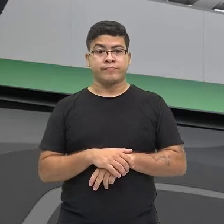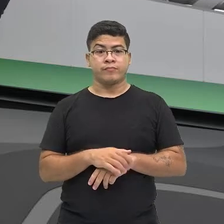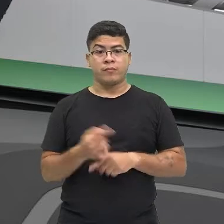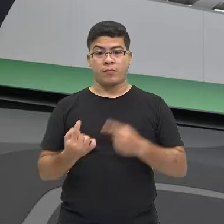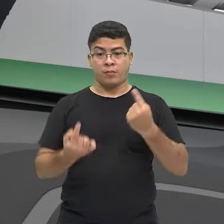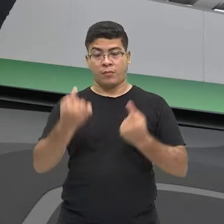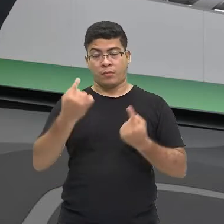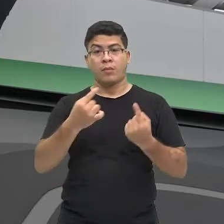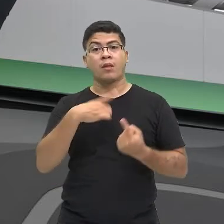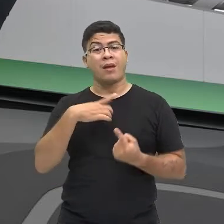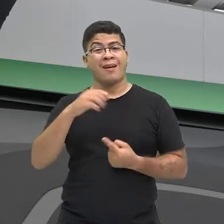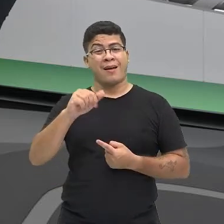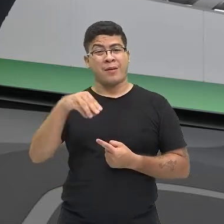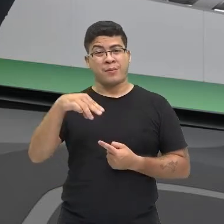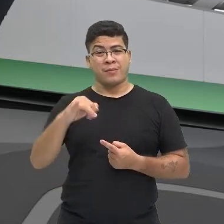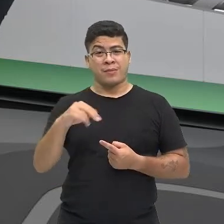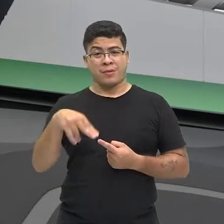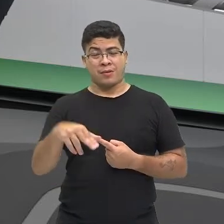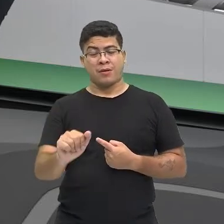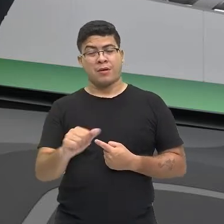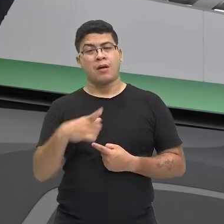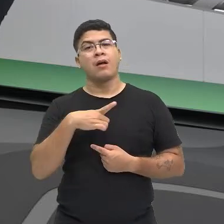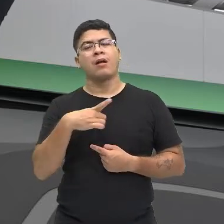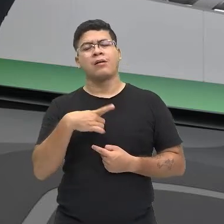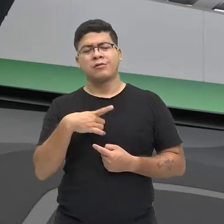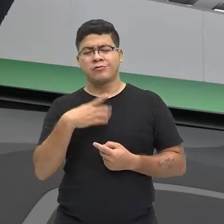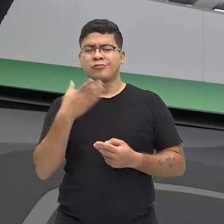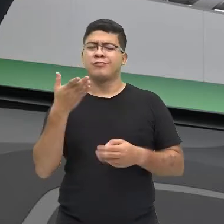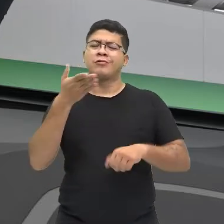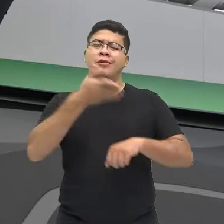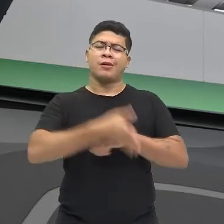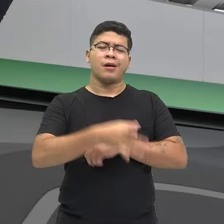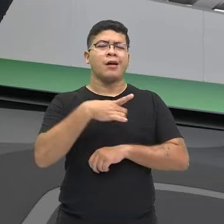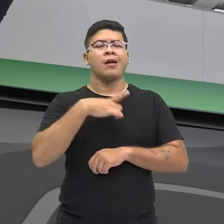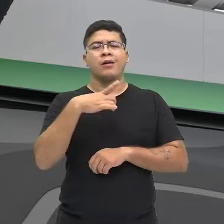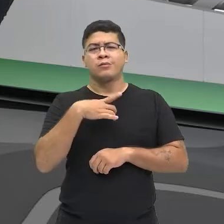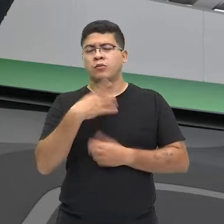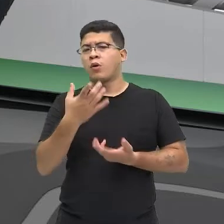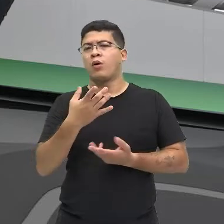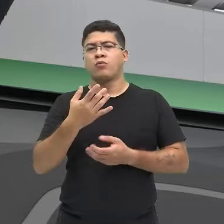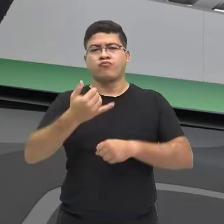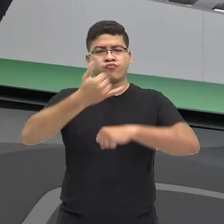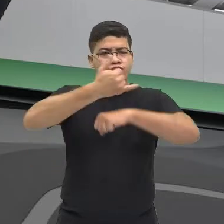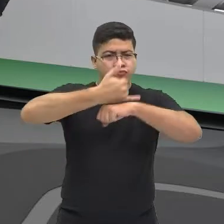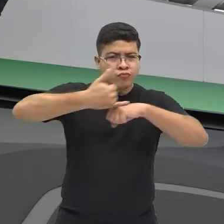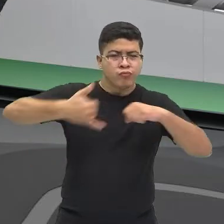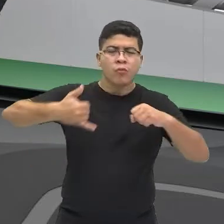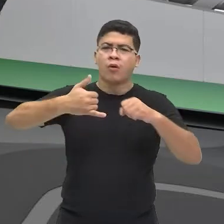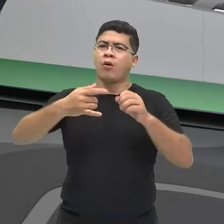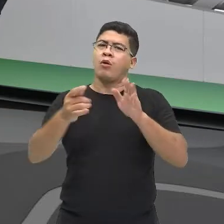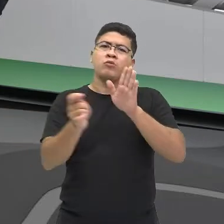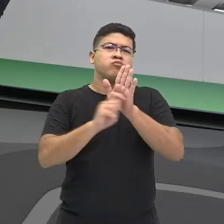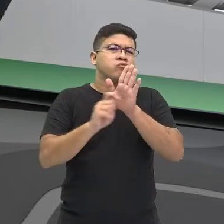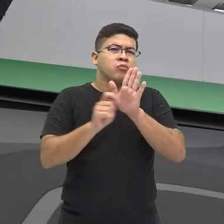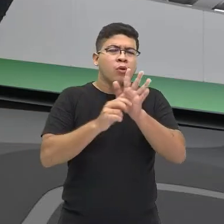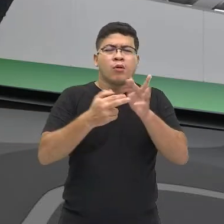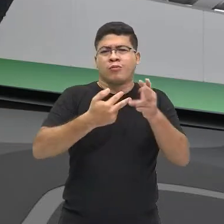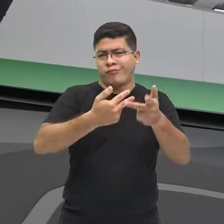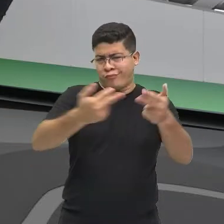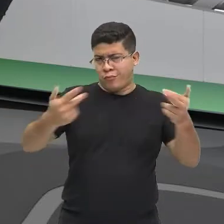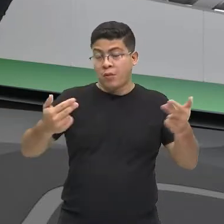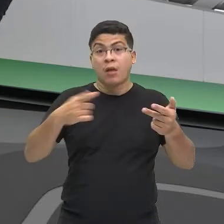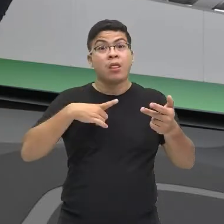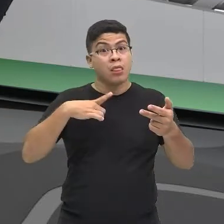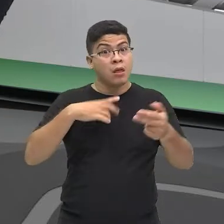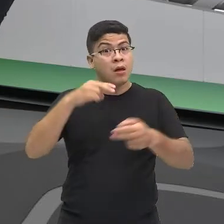Então, as aminas a gente encontra também em muitas drogas, cocaína, anfetamina, aqui a própria nicotina, que